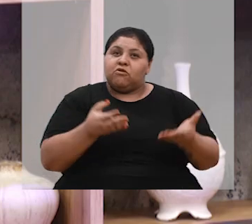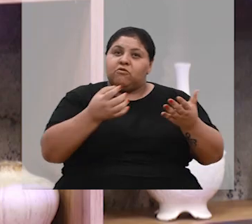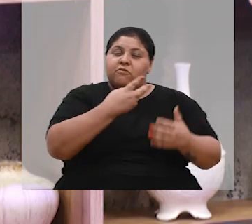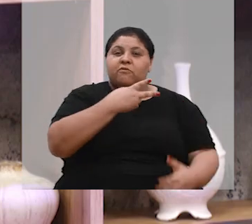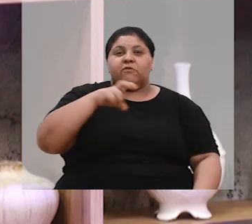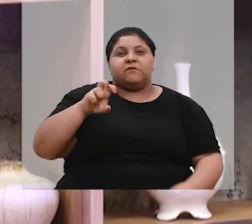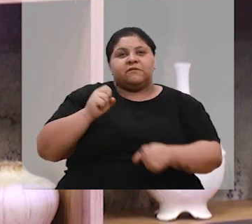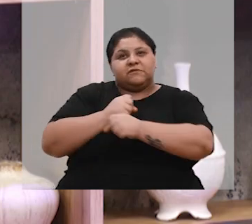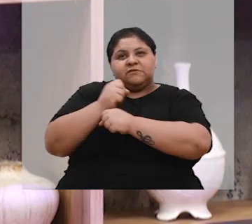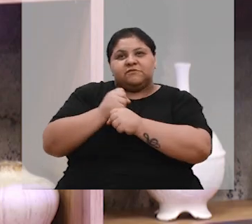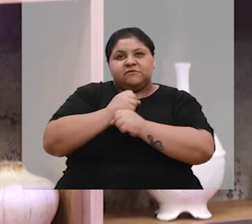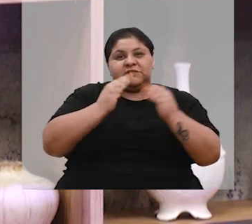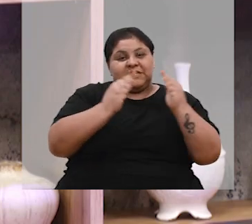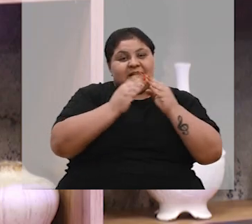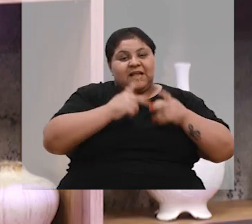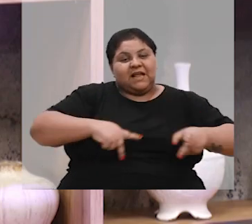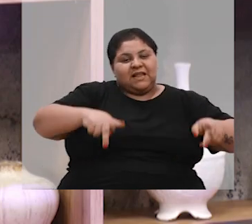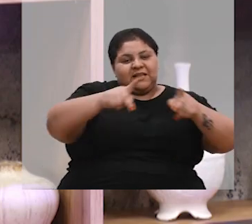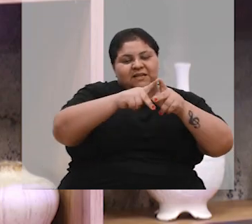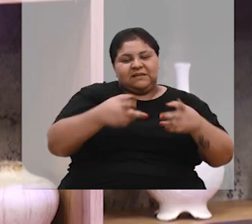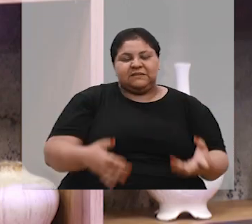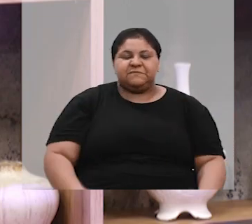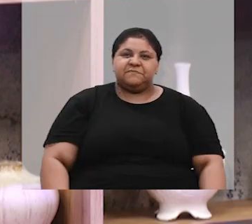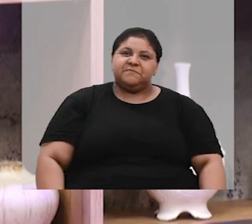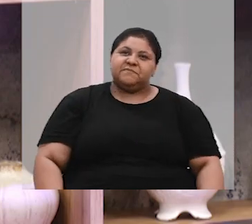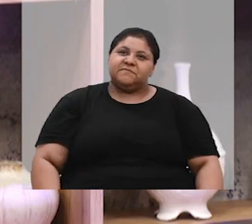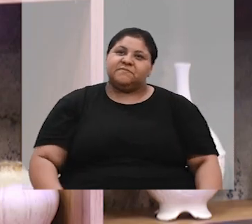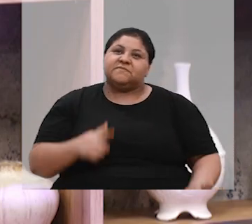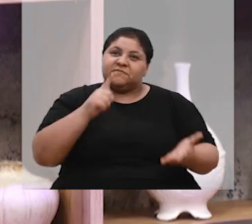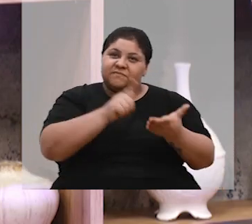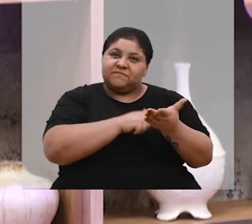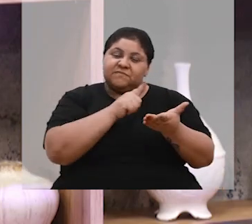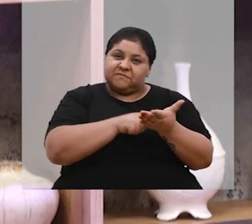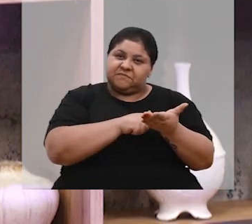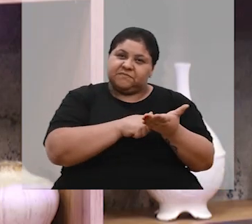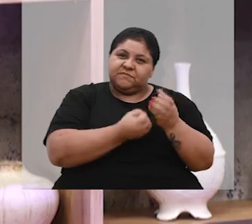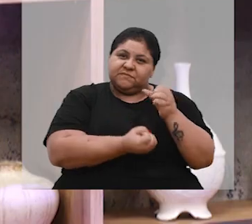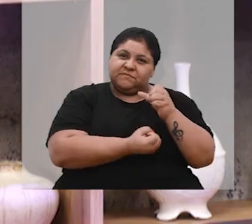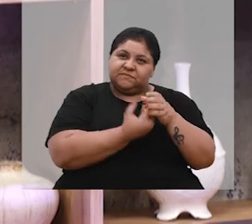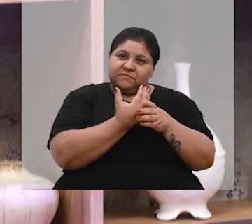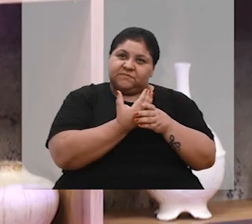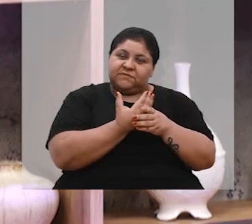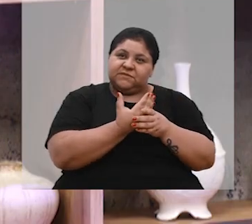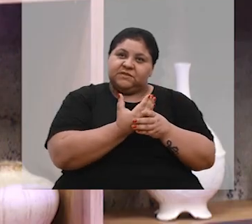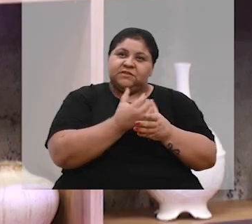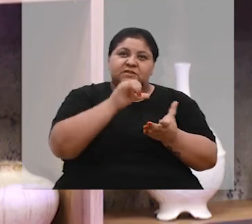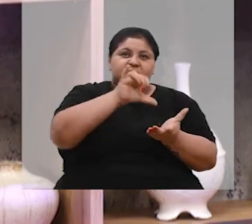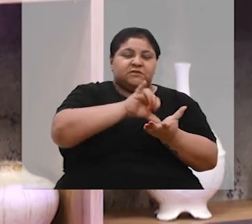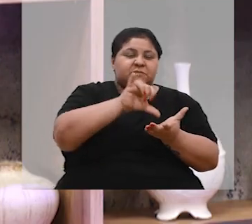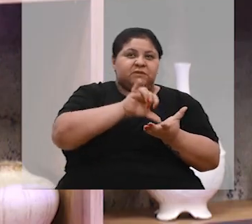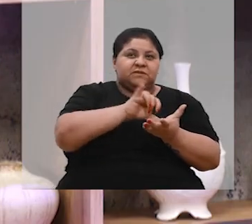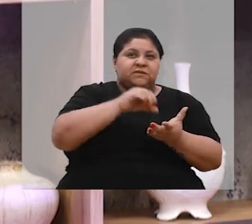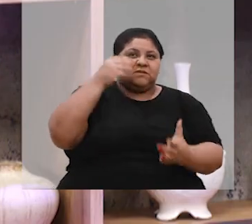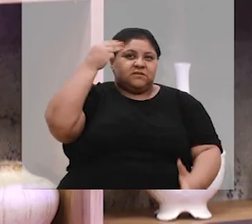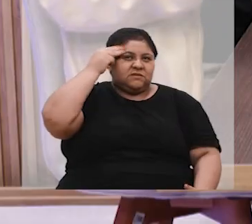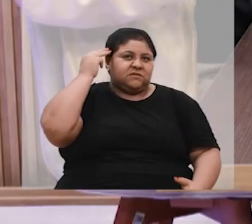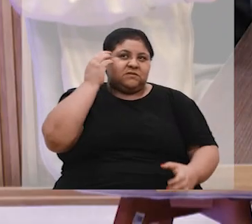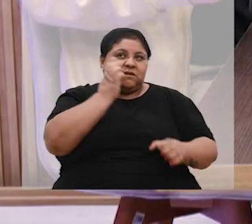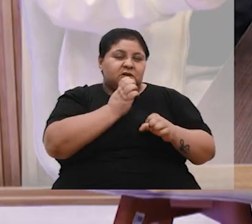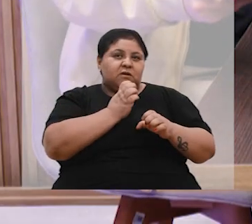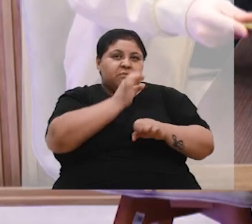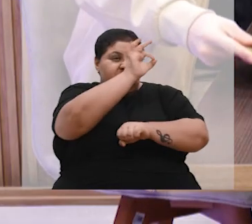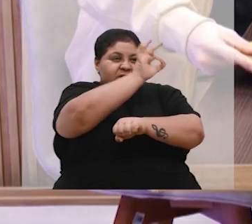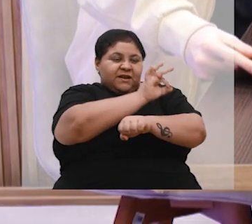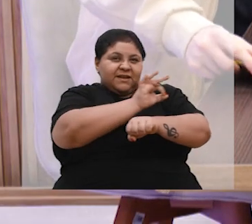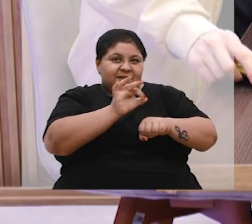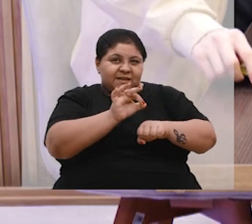os 25 anos da Casa do Povo, e esse livro foi produzido pelo Centro de Memória, com o arquiteto, né, envolvido na